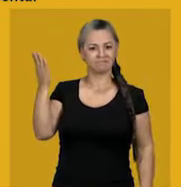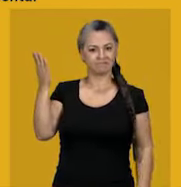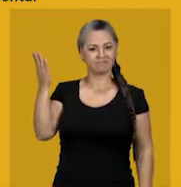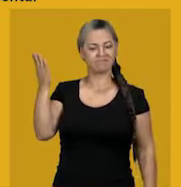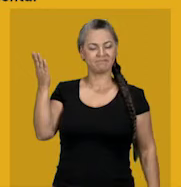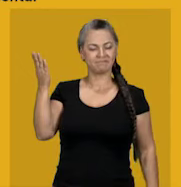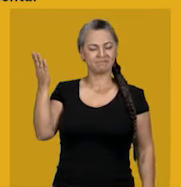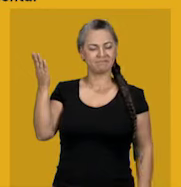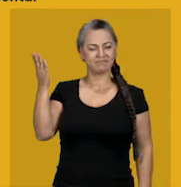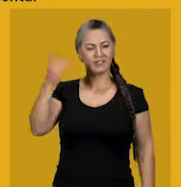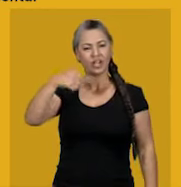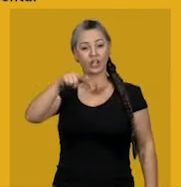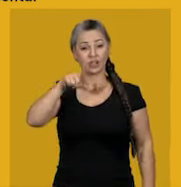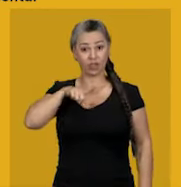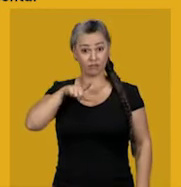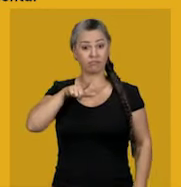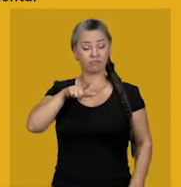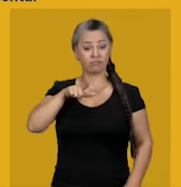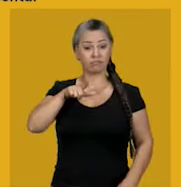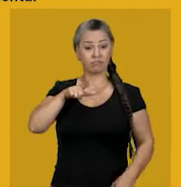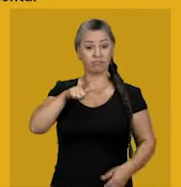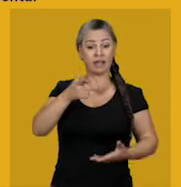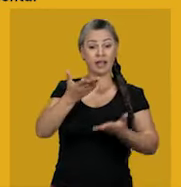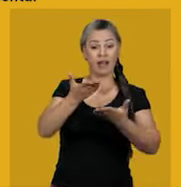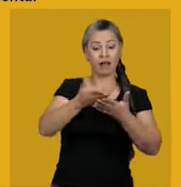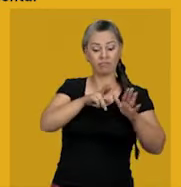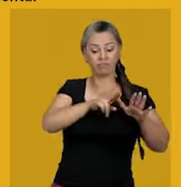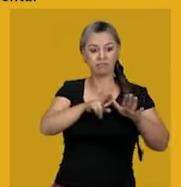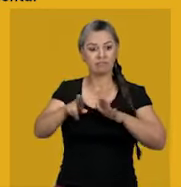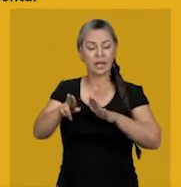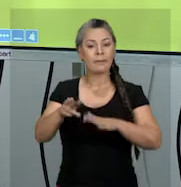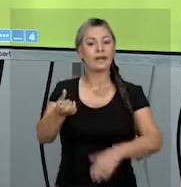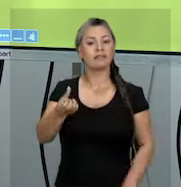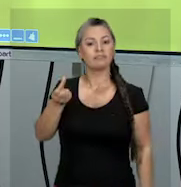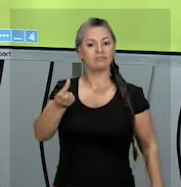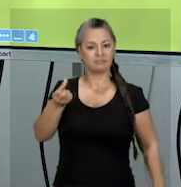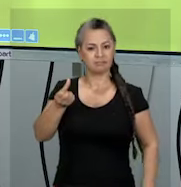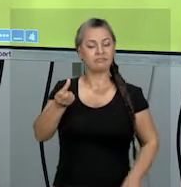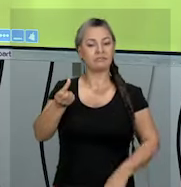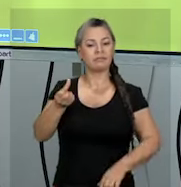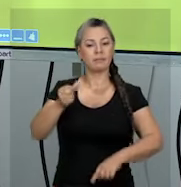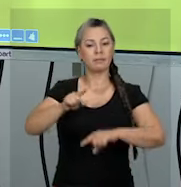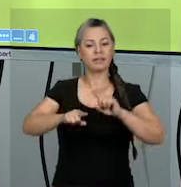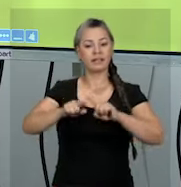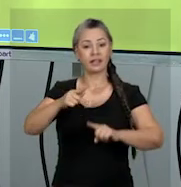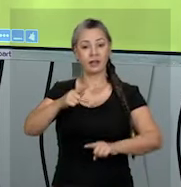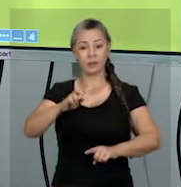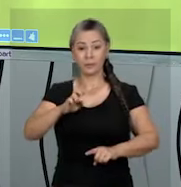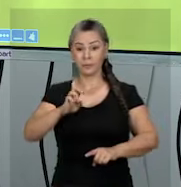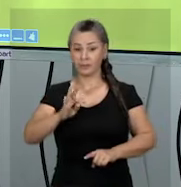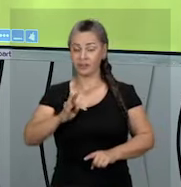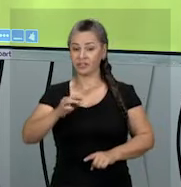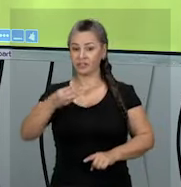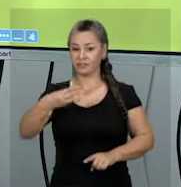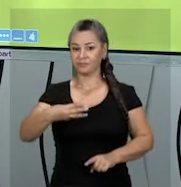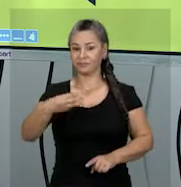1. Estamos na nossa sexta semana do PET 3.